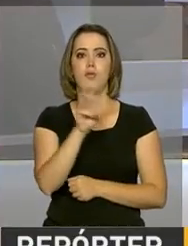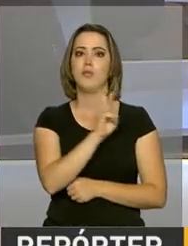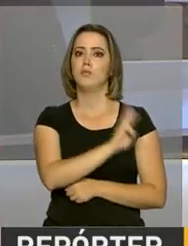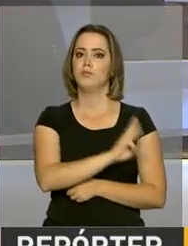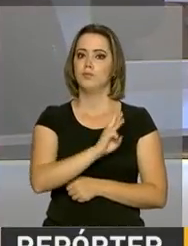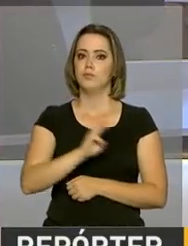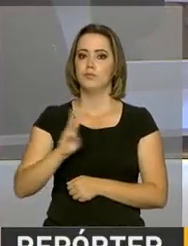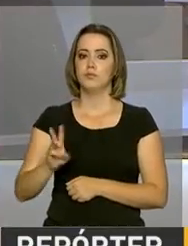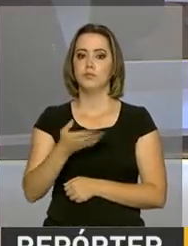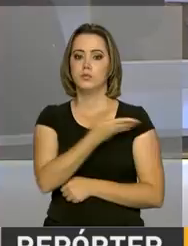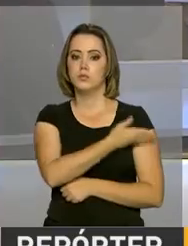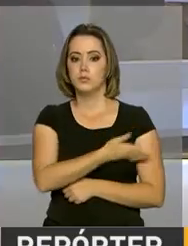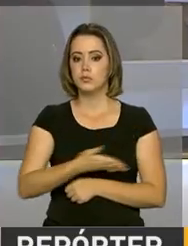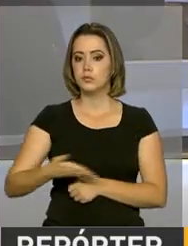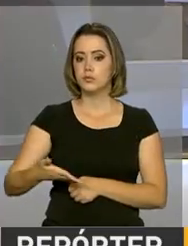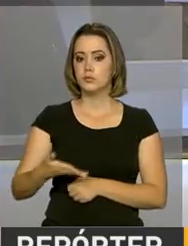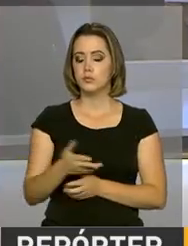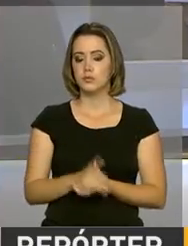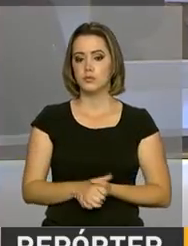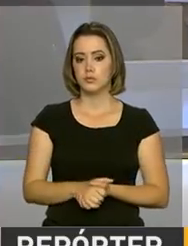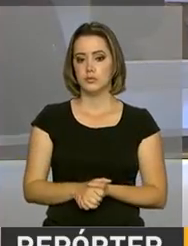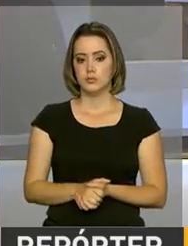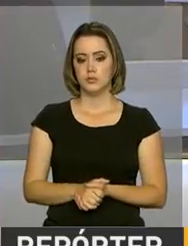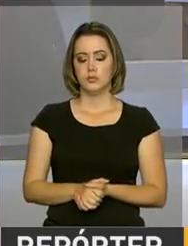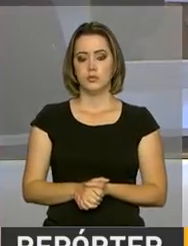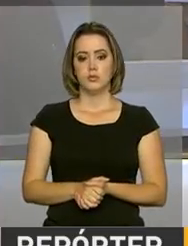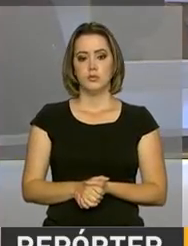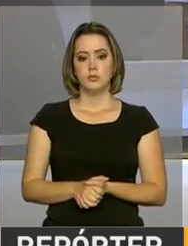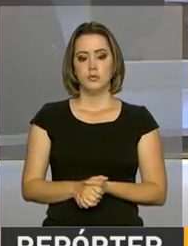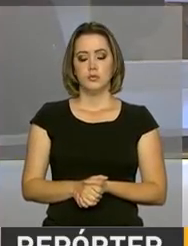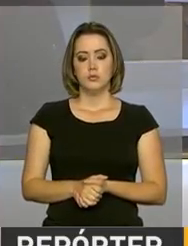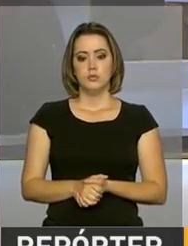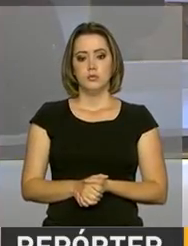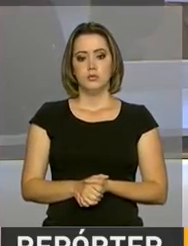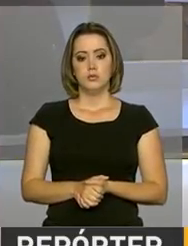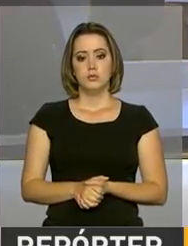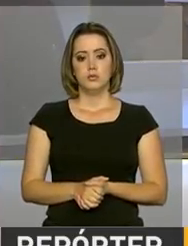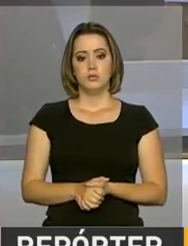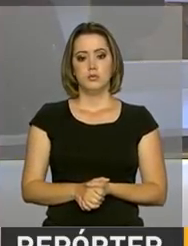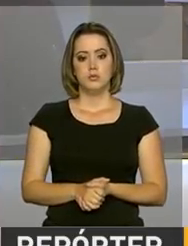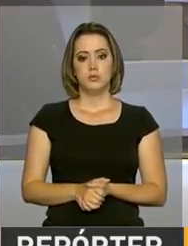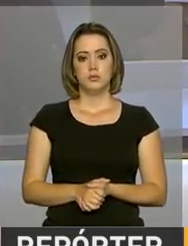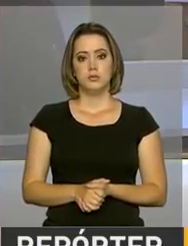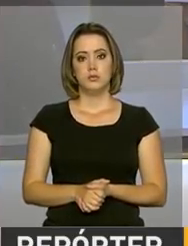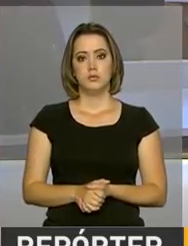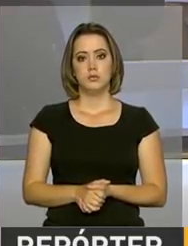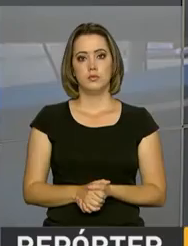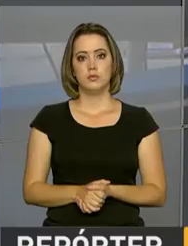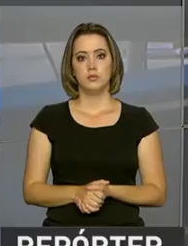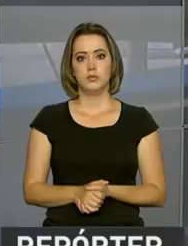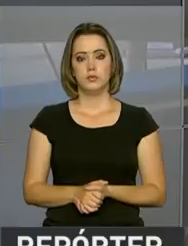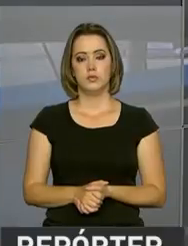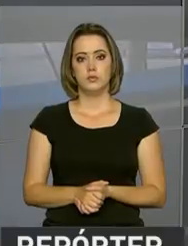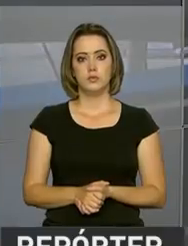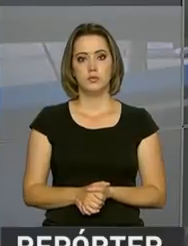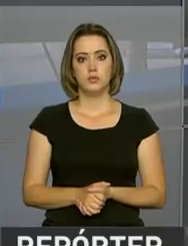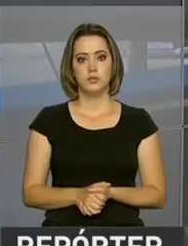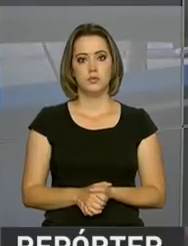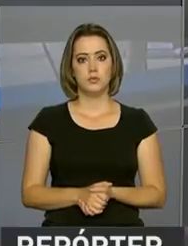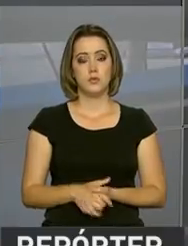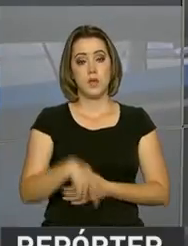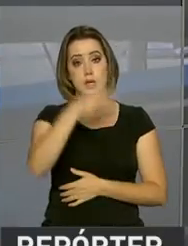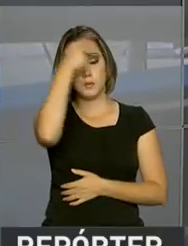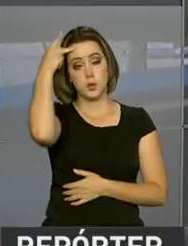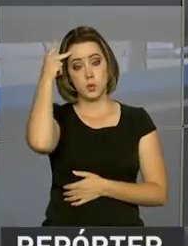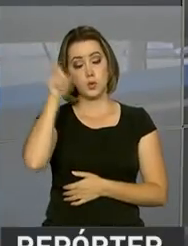o bê trabalho ponto mte.gov.br que aparece aí no seu vídeo os